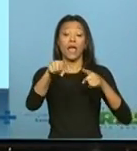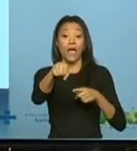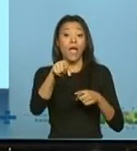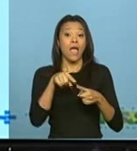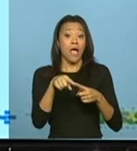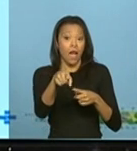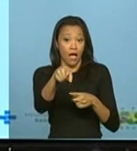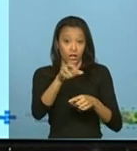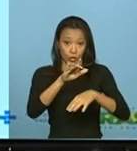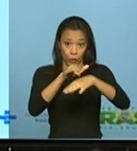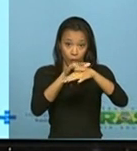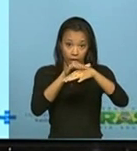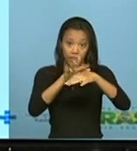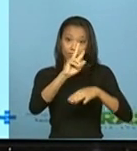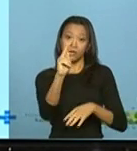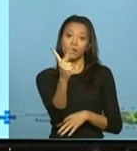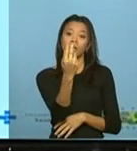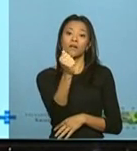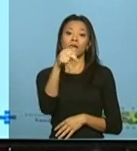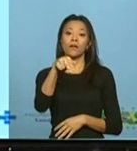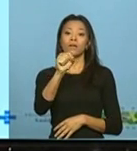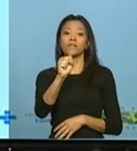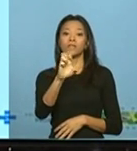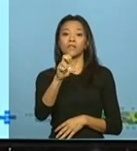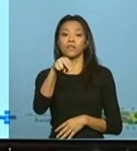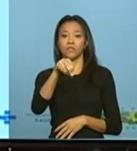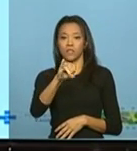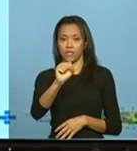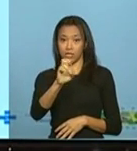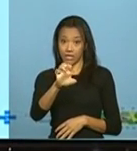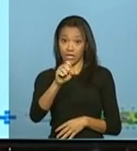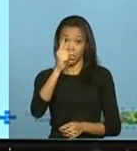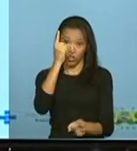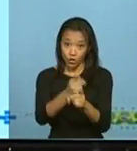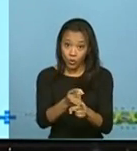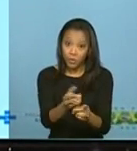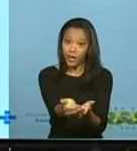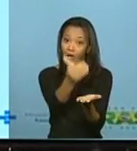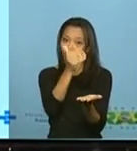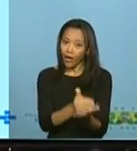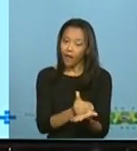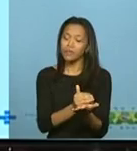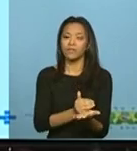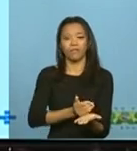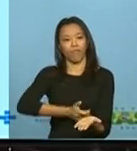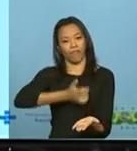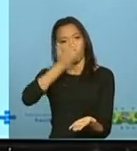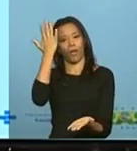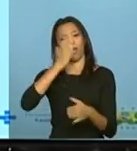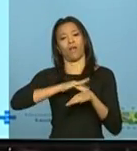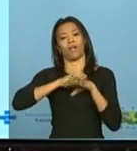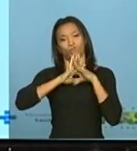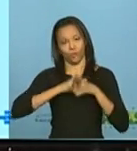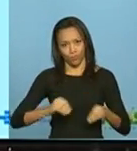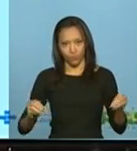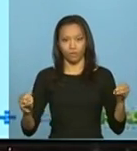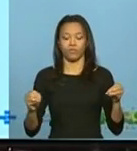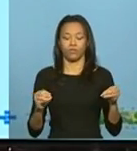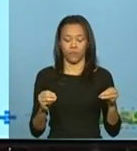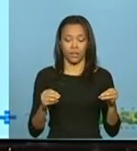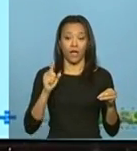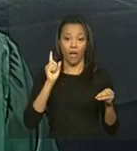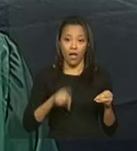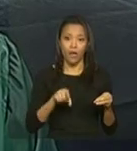você descobrir, mais cedo vai se curar. Essa ação tem um foco no diagnóstico precoce da doença, divulgação da oferta